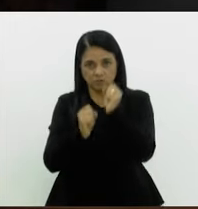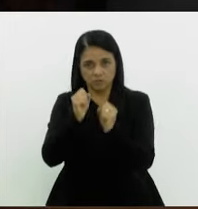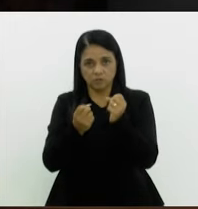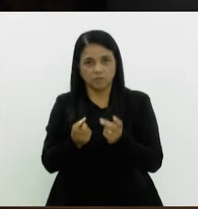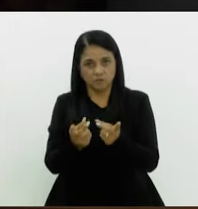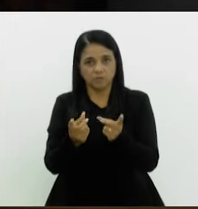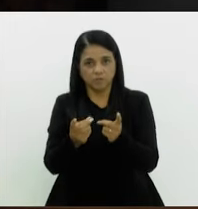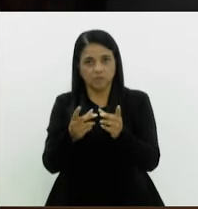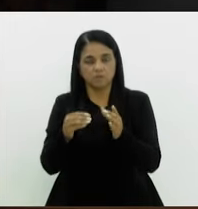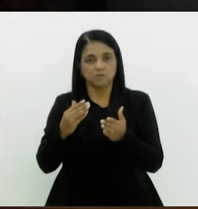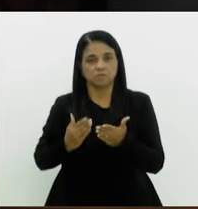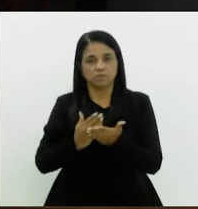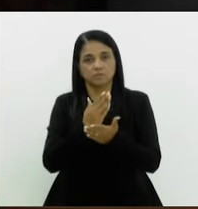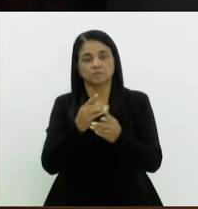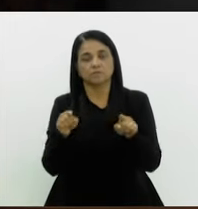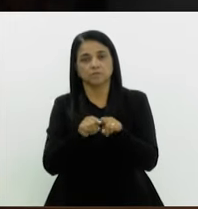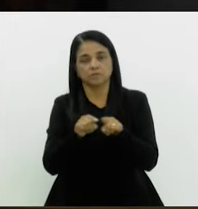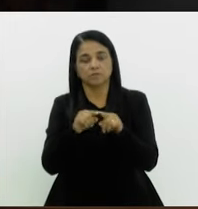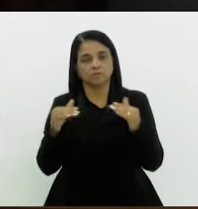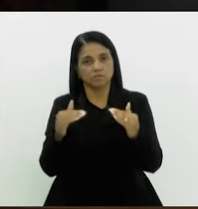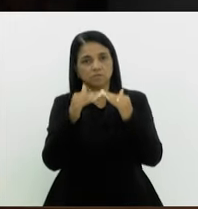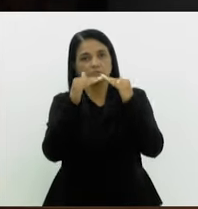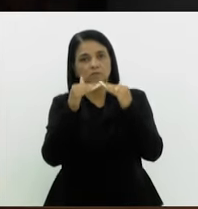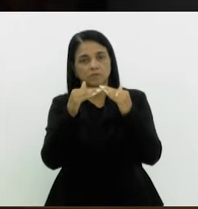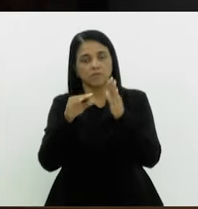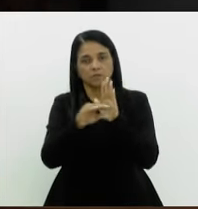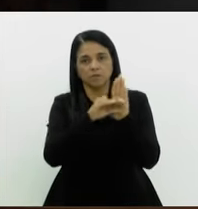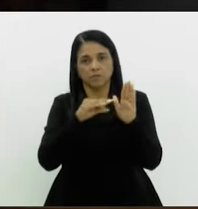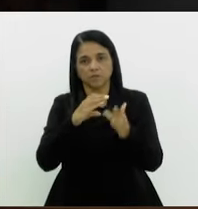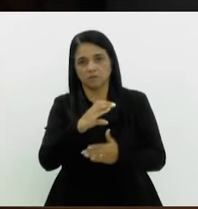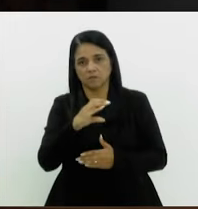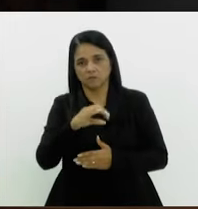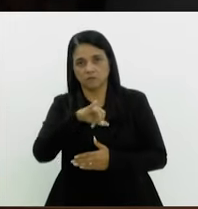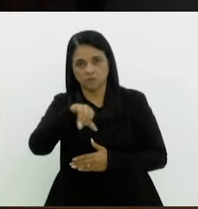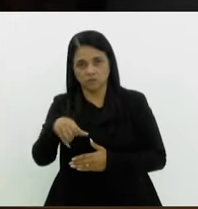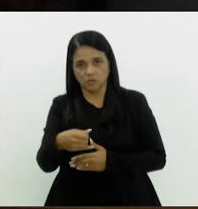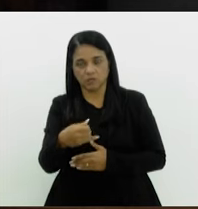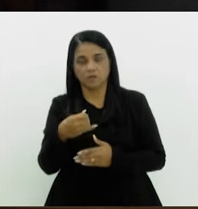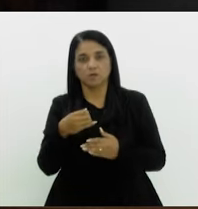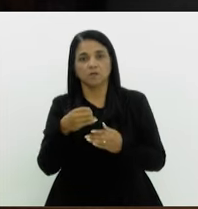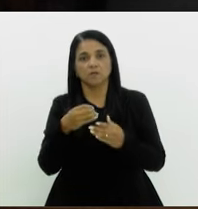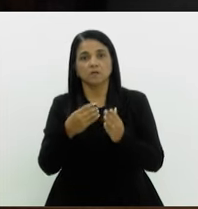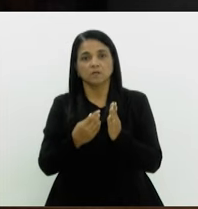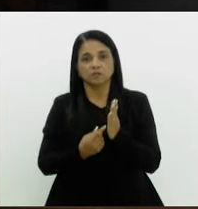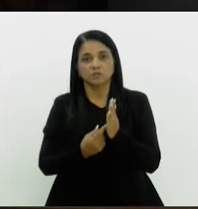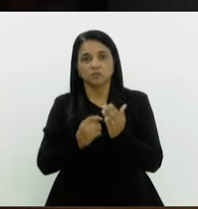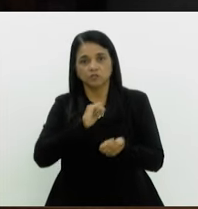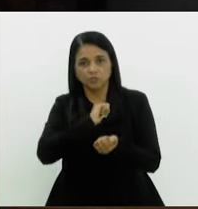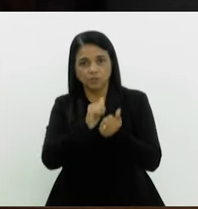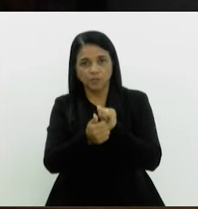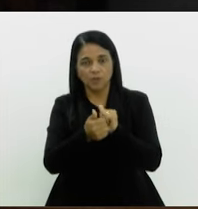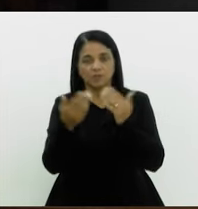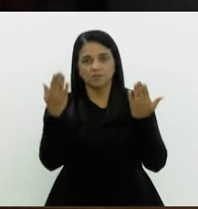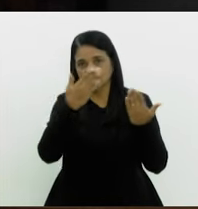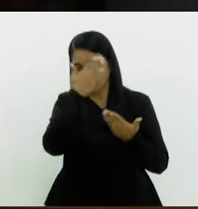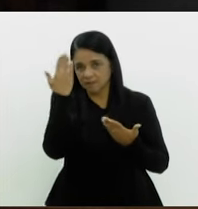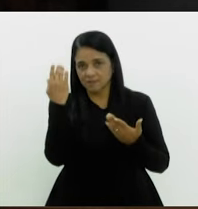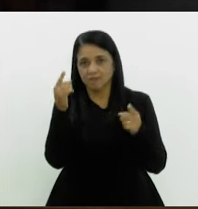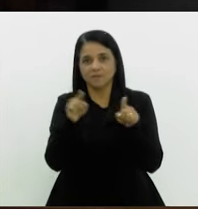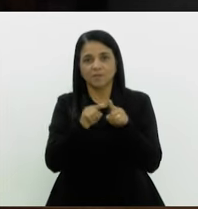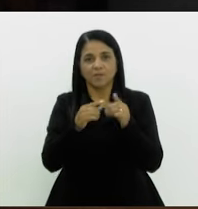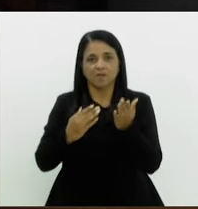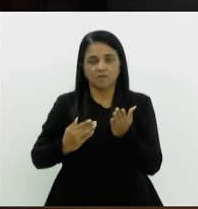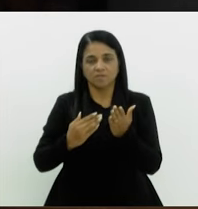Comércio favorável, de Defesa do Consumidor favorável com a emenda da CCJ, de Esporte e Lazer favorável, de Orçamento,